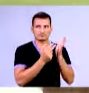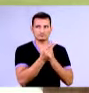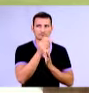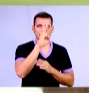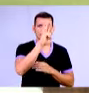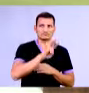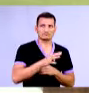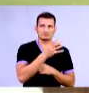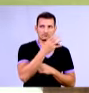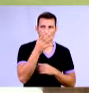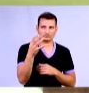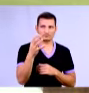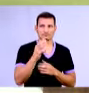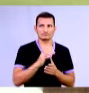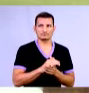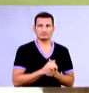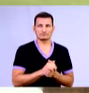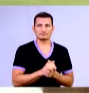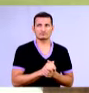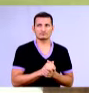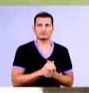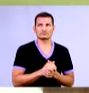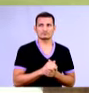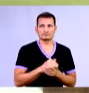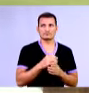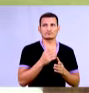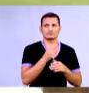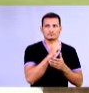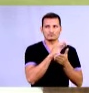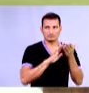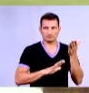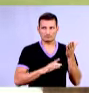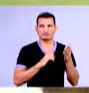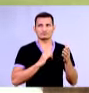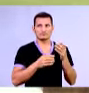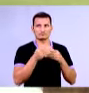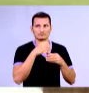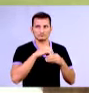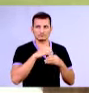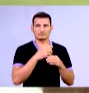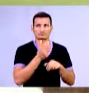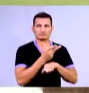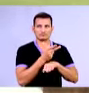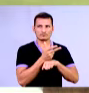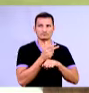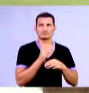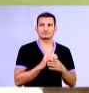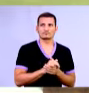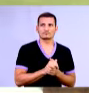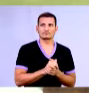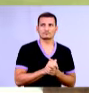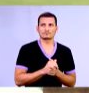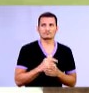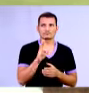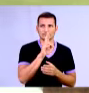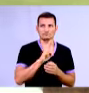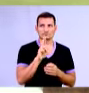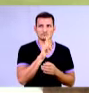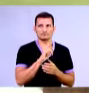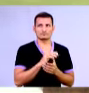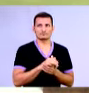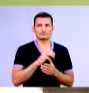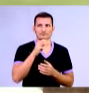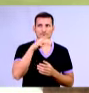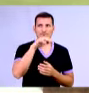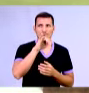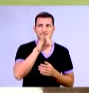ele foge um pouquinho, mas ele está numa mídia texto que faz parte desse recurso multimídia. Utiliza o Media Player, o